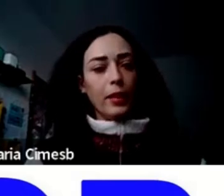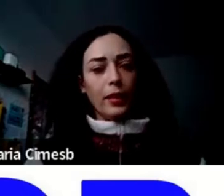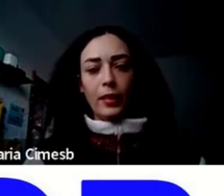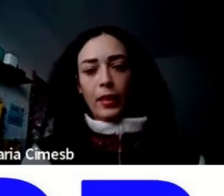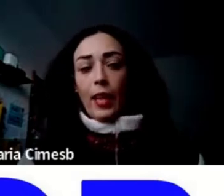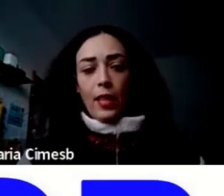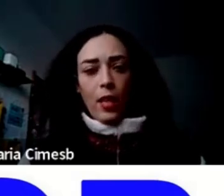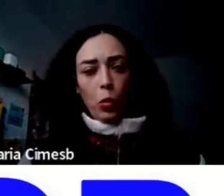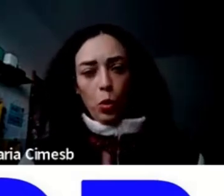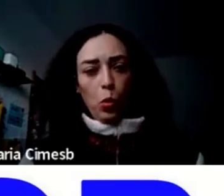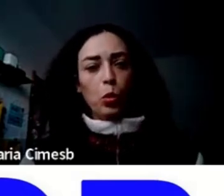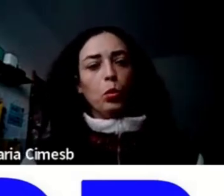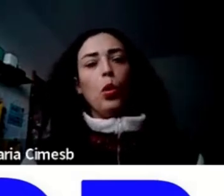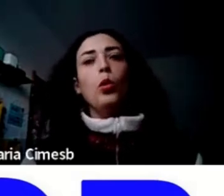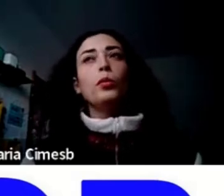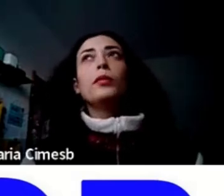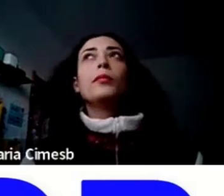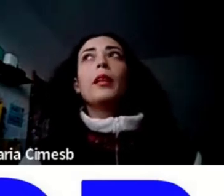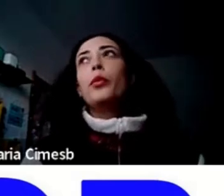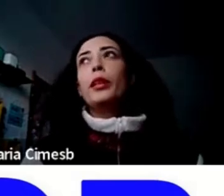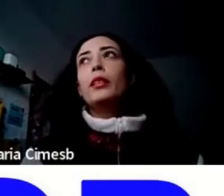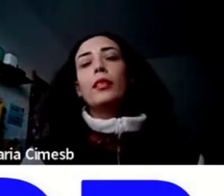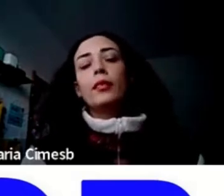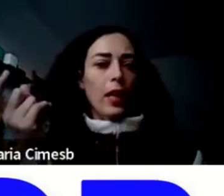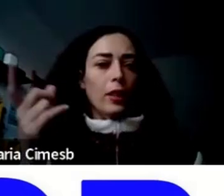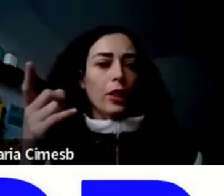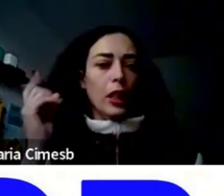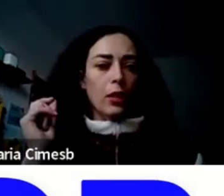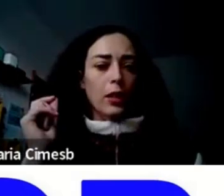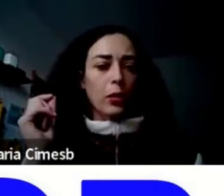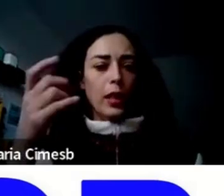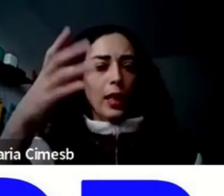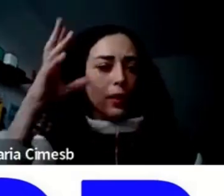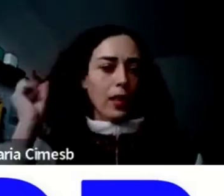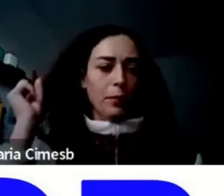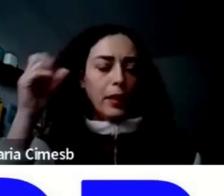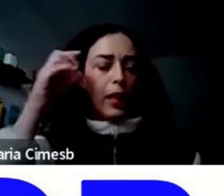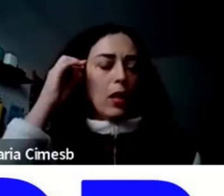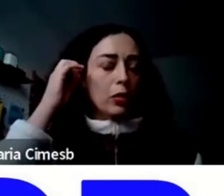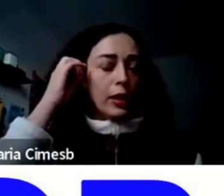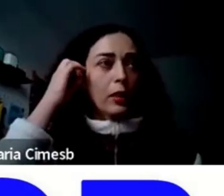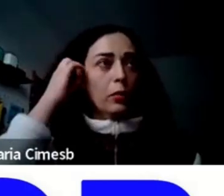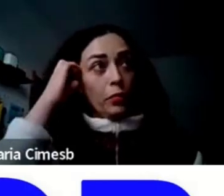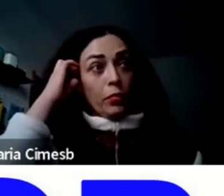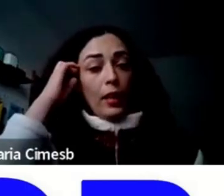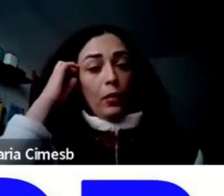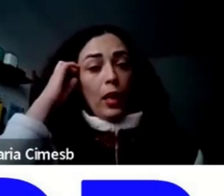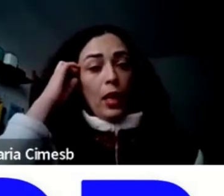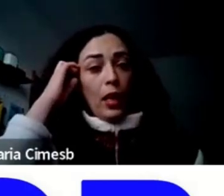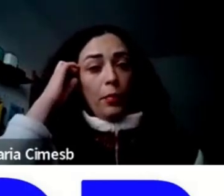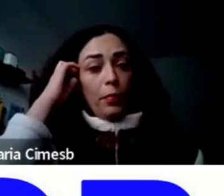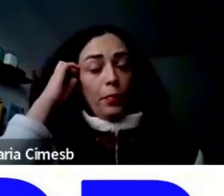é a Libras. Se ele nasceu surdo ou depois ele adquiriu a surdez, né, perdeu a audição,